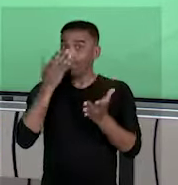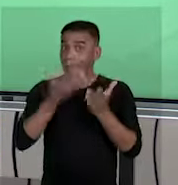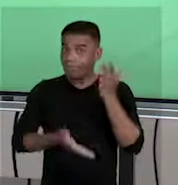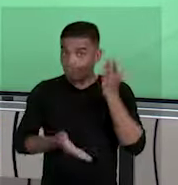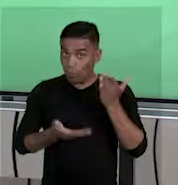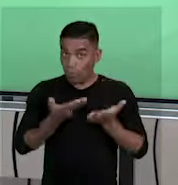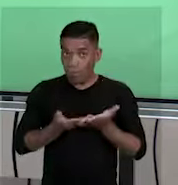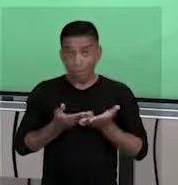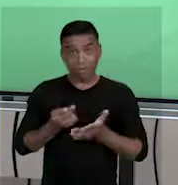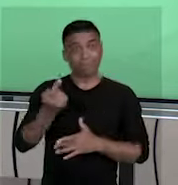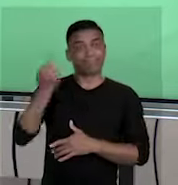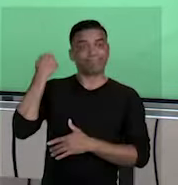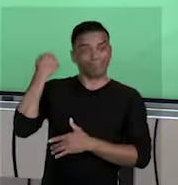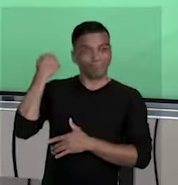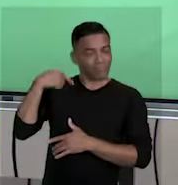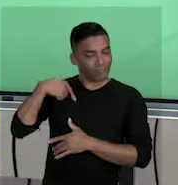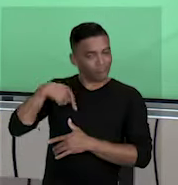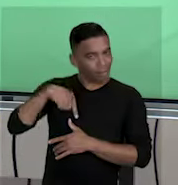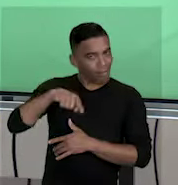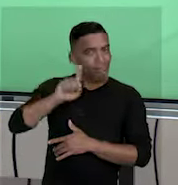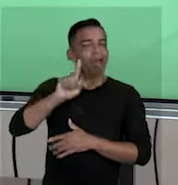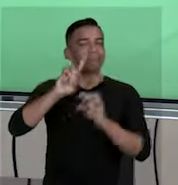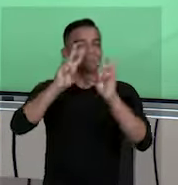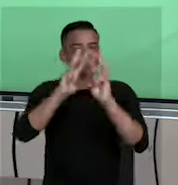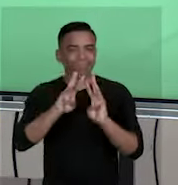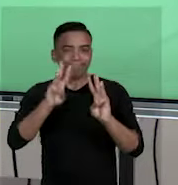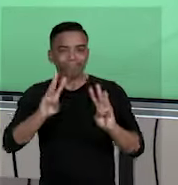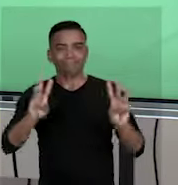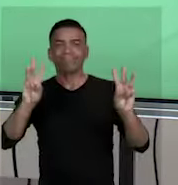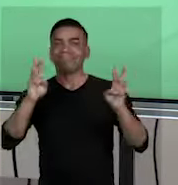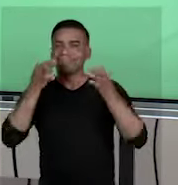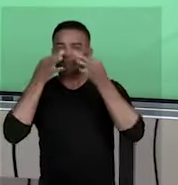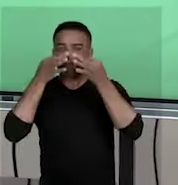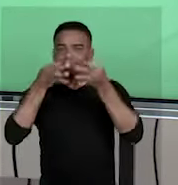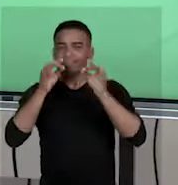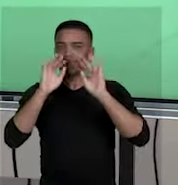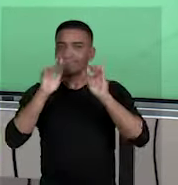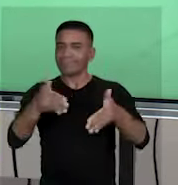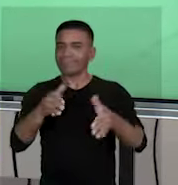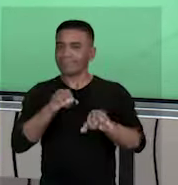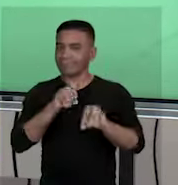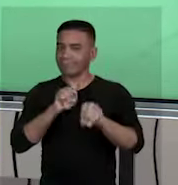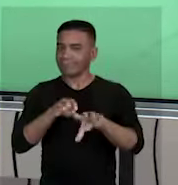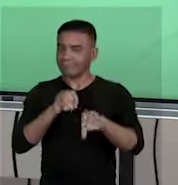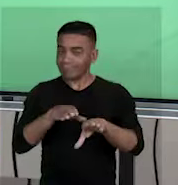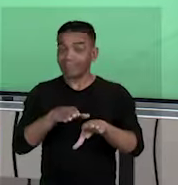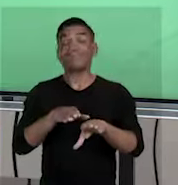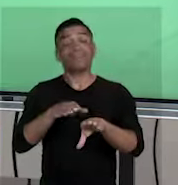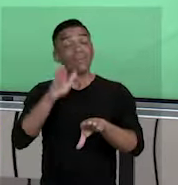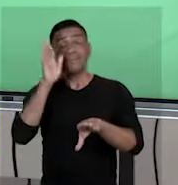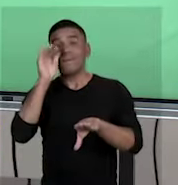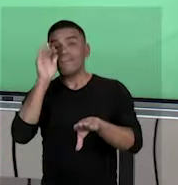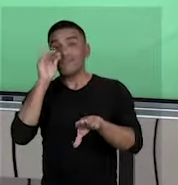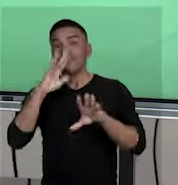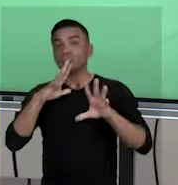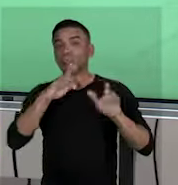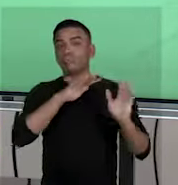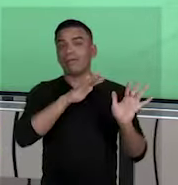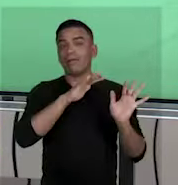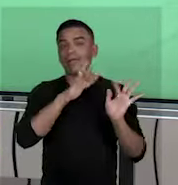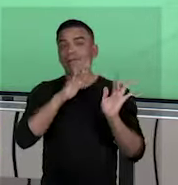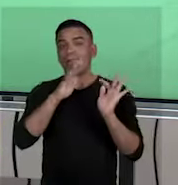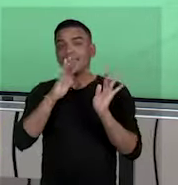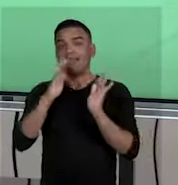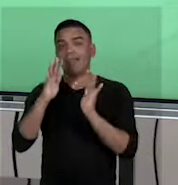aulas anteriores, entra lá no site do Se Liga na Educação, que as nossas aulas estão salvas e aí você consegue ver esse conteúdo